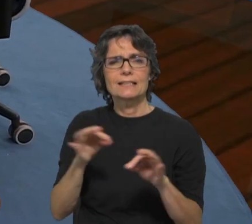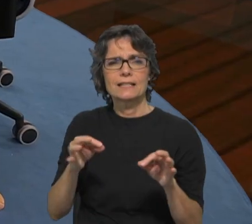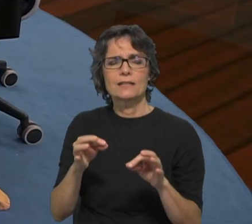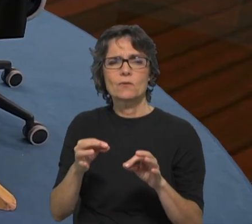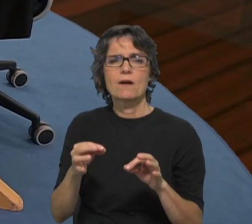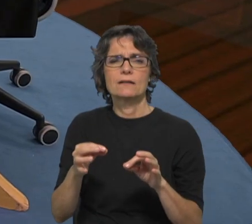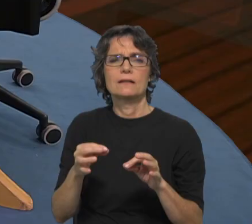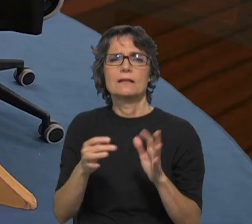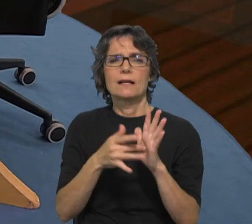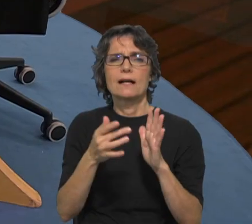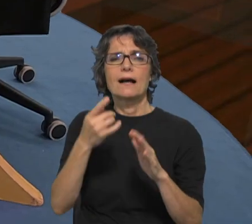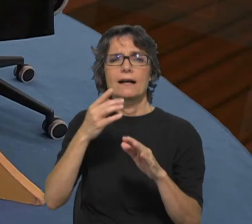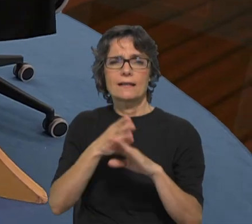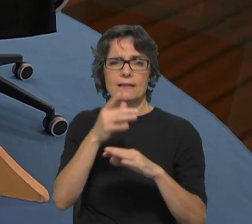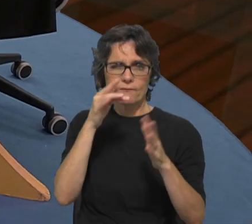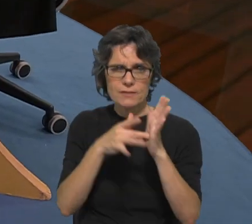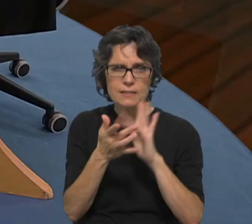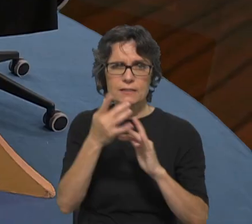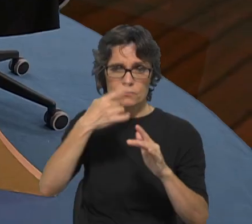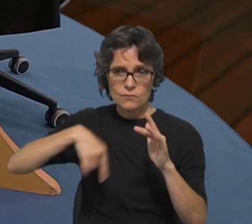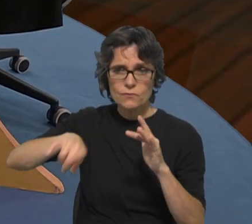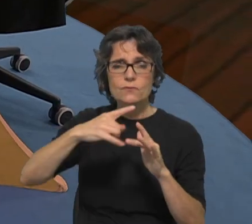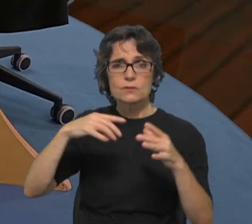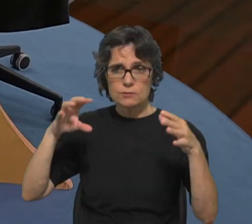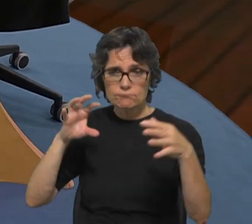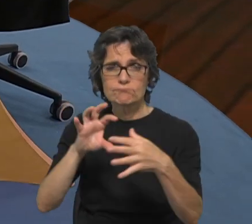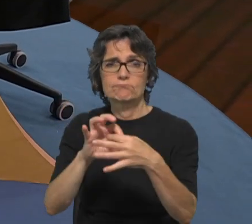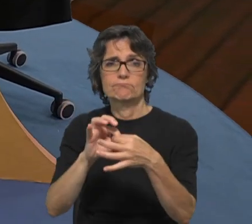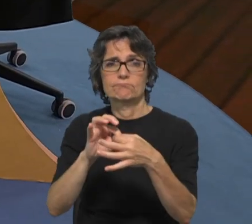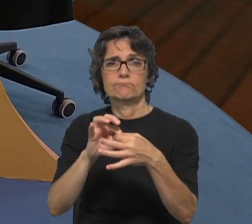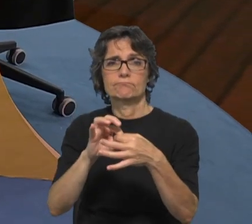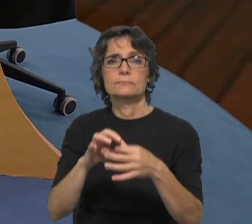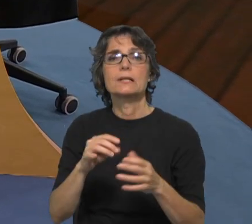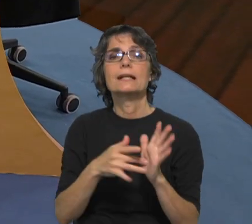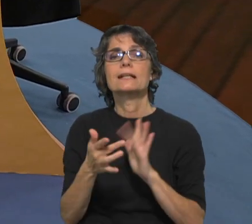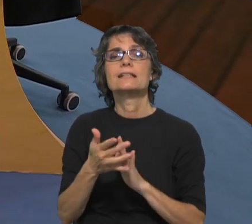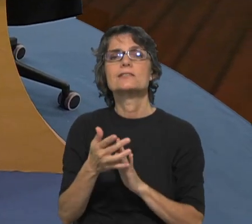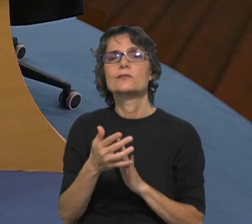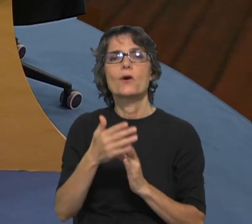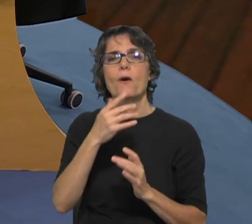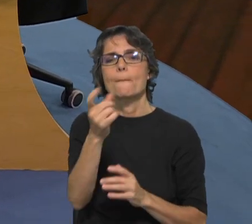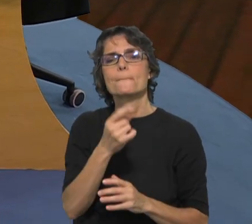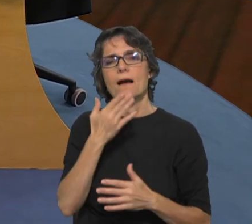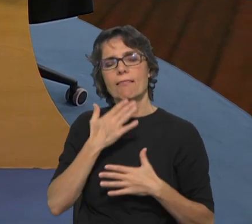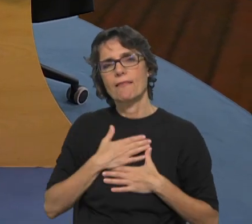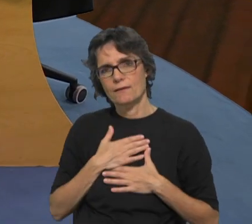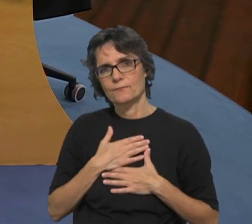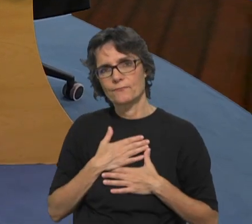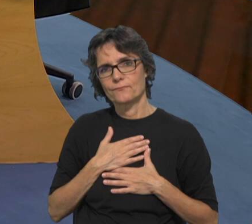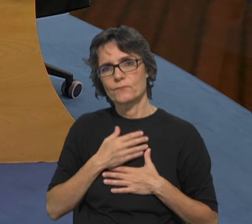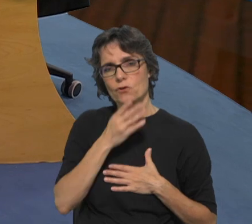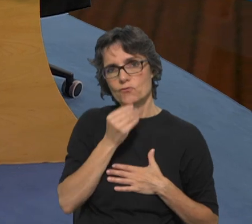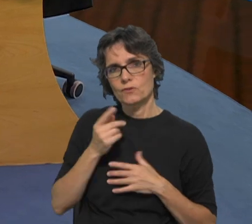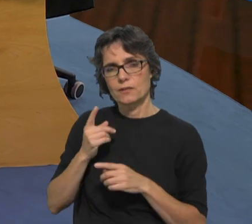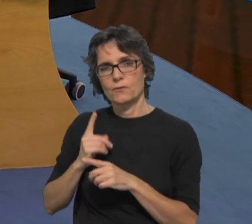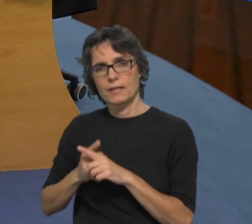aproximaste dele, mas depois também para unir os homens entre si. Cristo é de facto a nossa paz, foi Ele que fez judeus e gregos um só